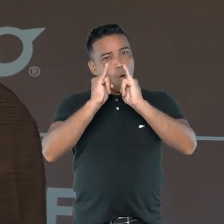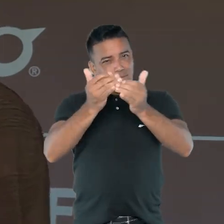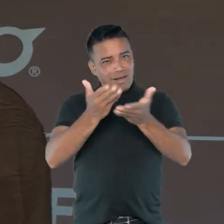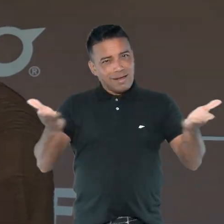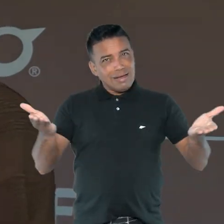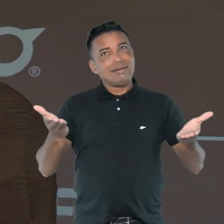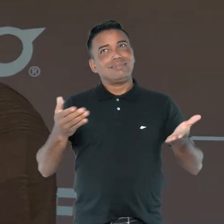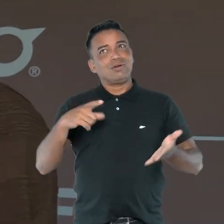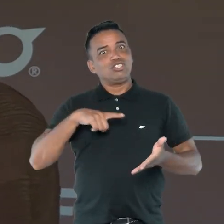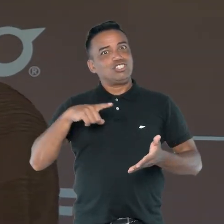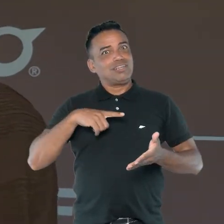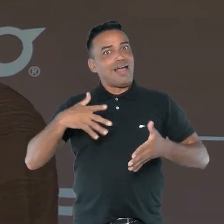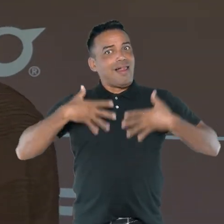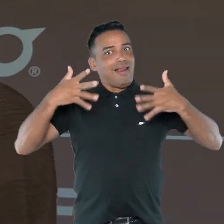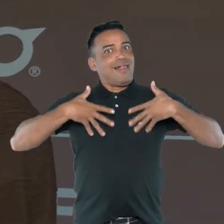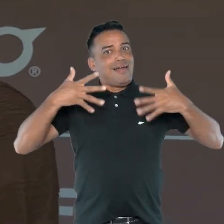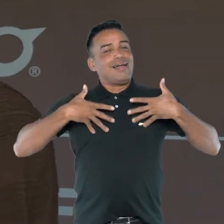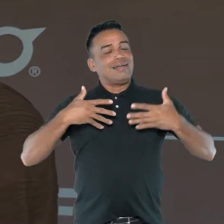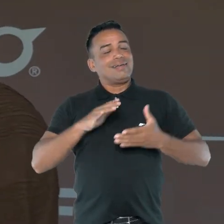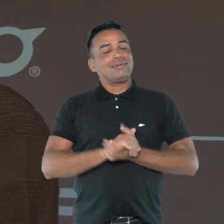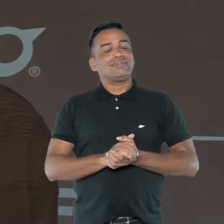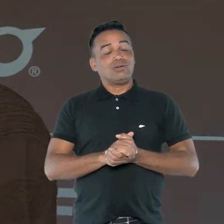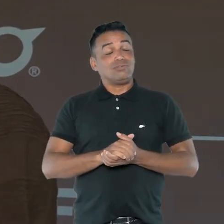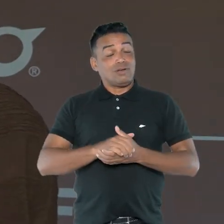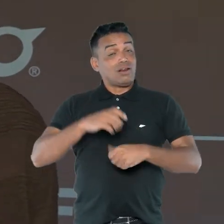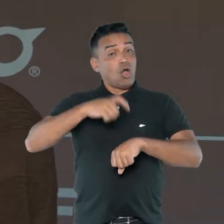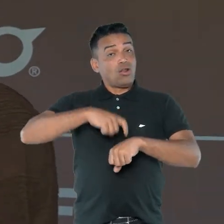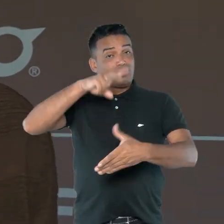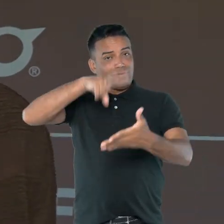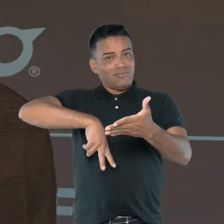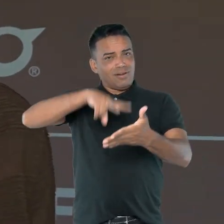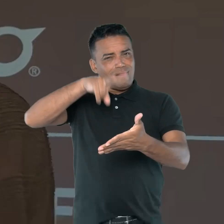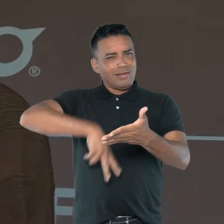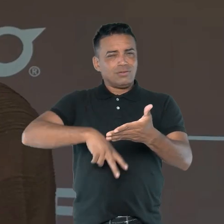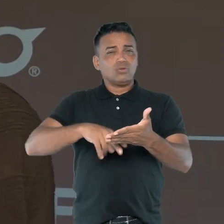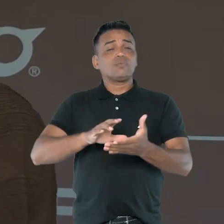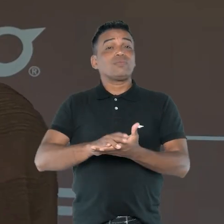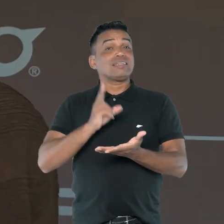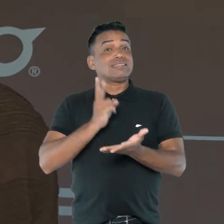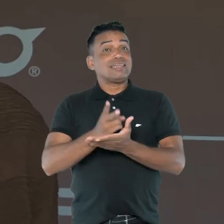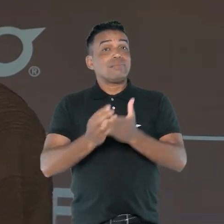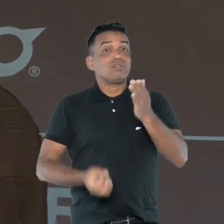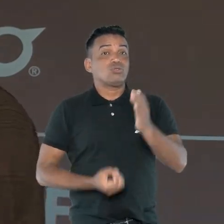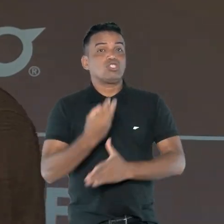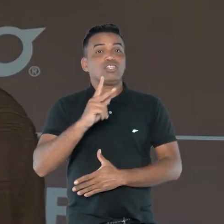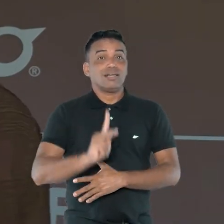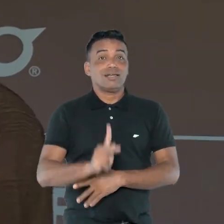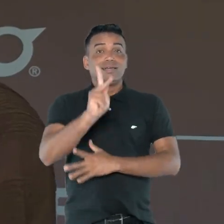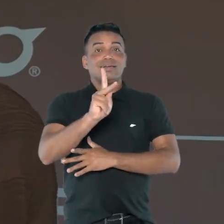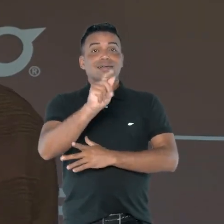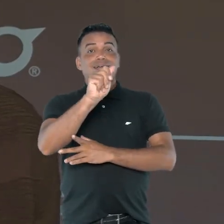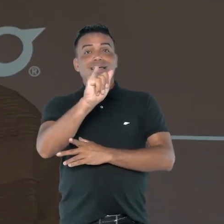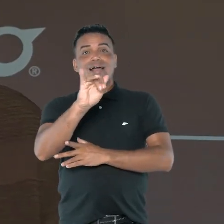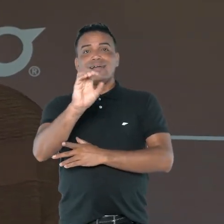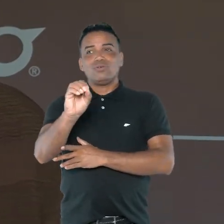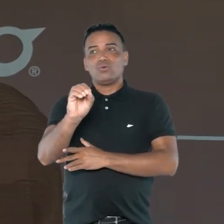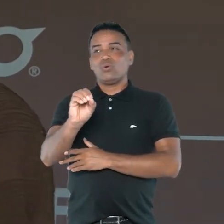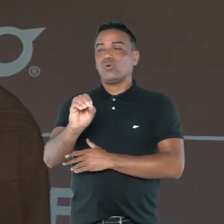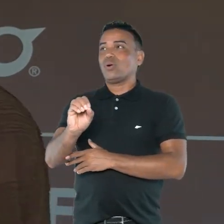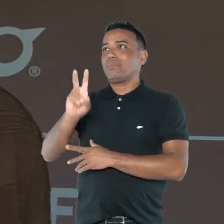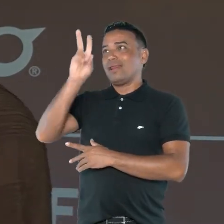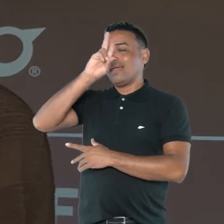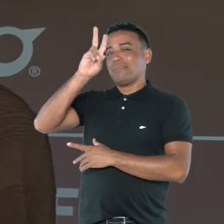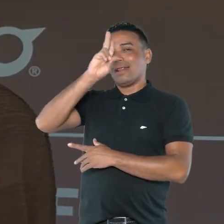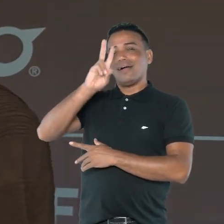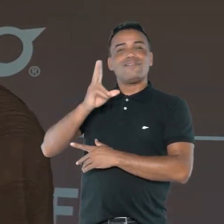eu queria contar para você, que talvez até tenha alguma diversão nisso, é que me veio, enquanto eu estava lendo em alguns momentos, toda vez que o Caio aparecia, me